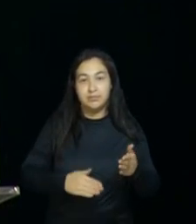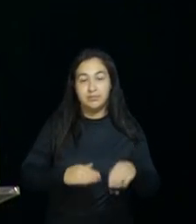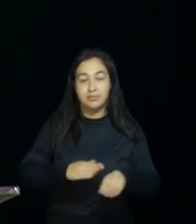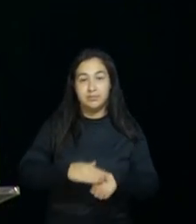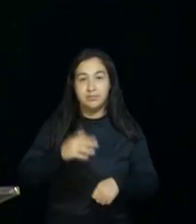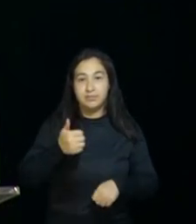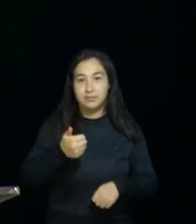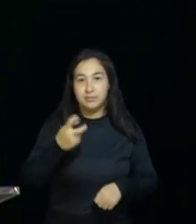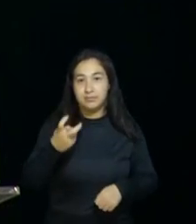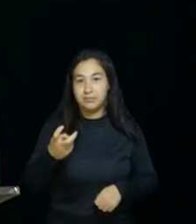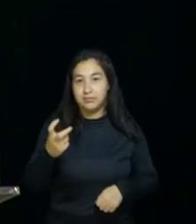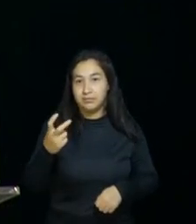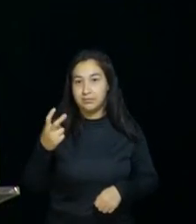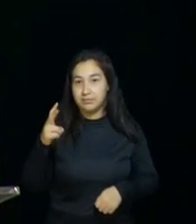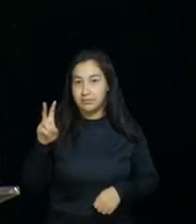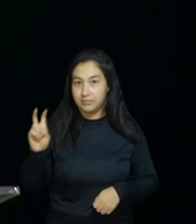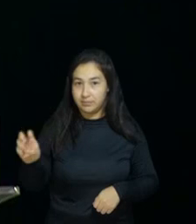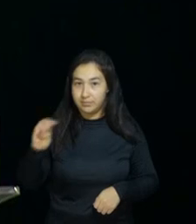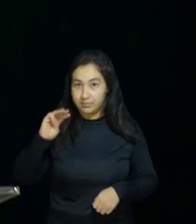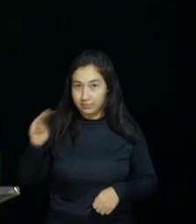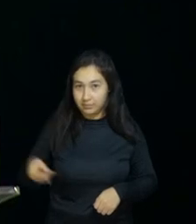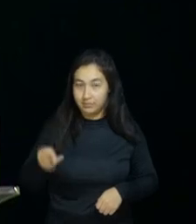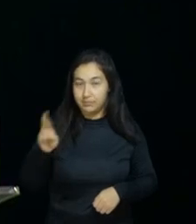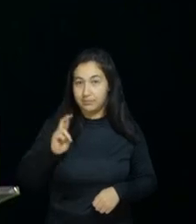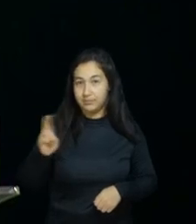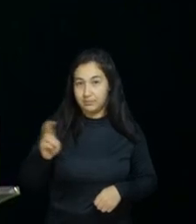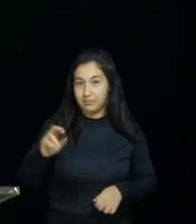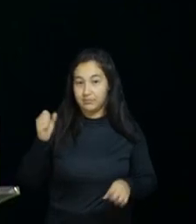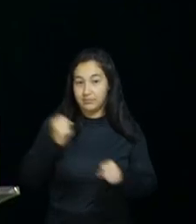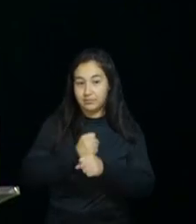reais, obras que estão transformando